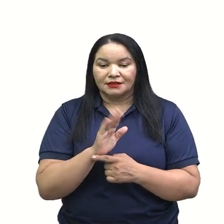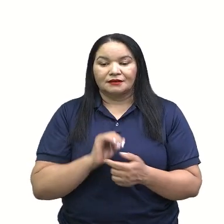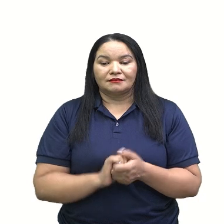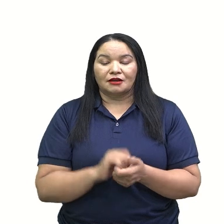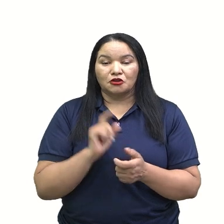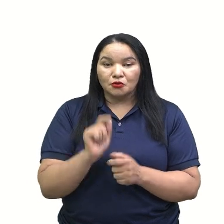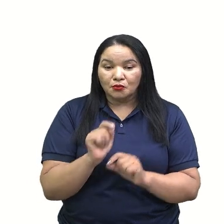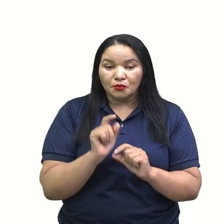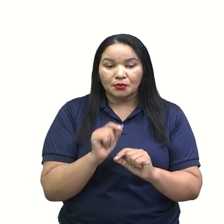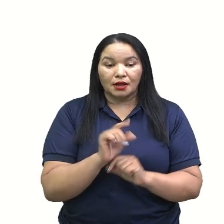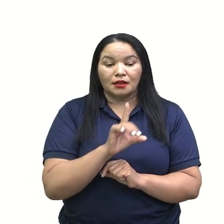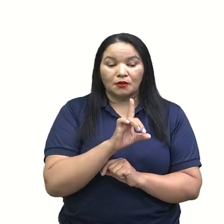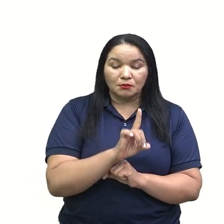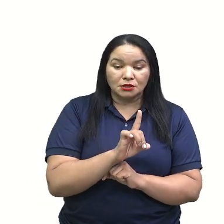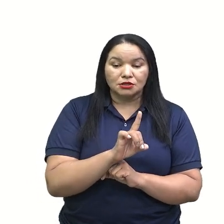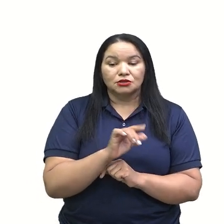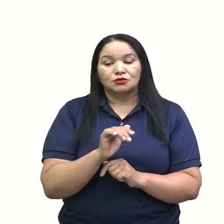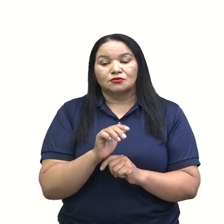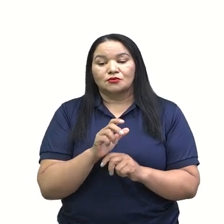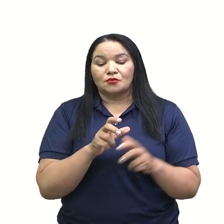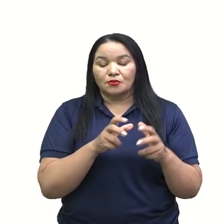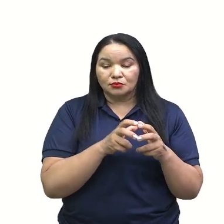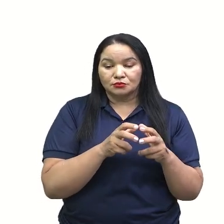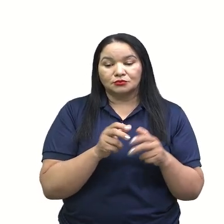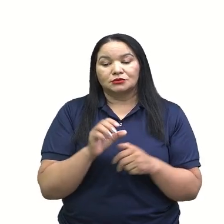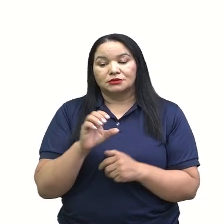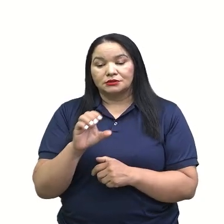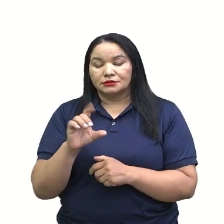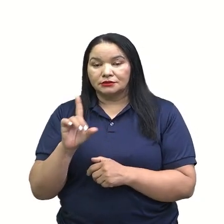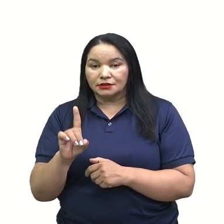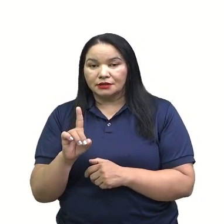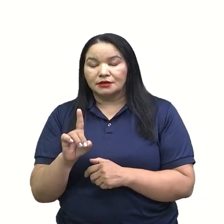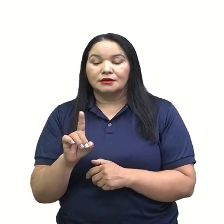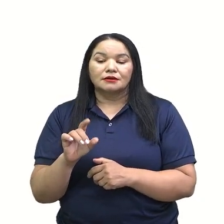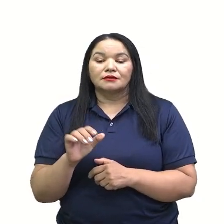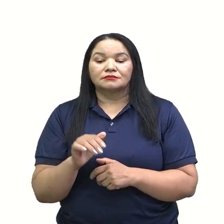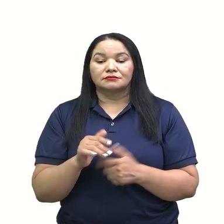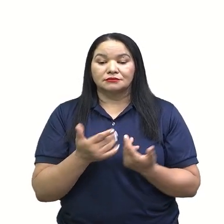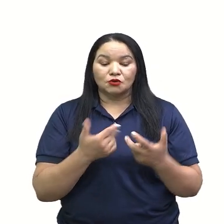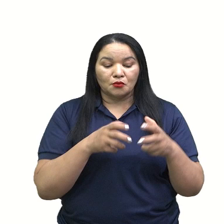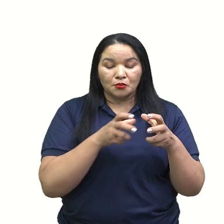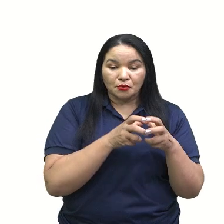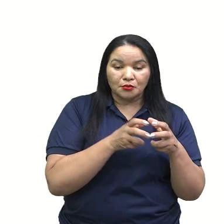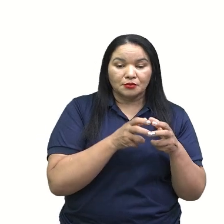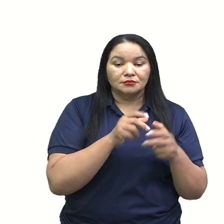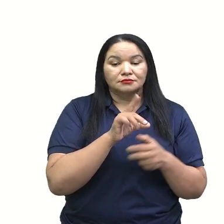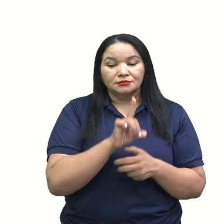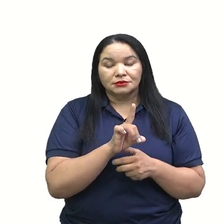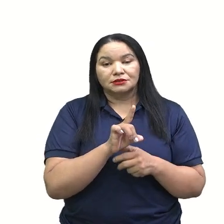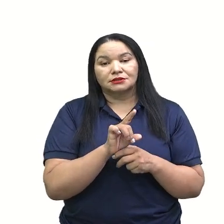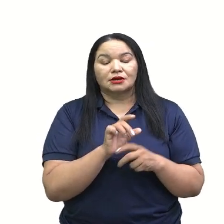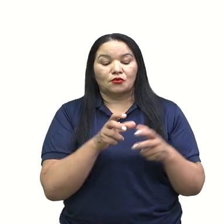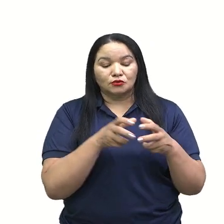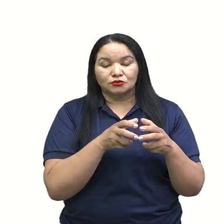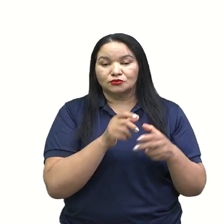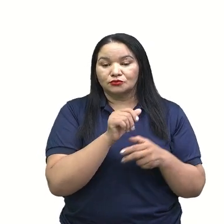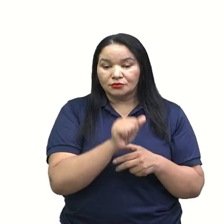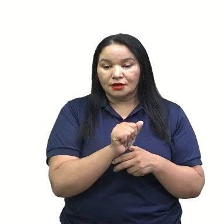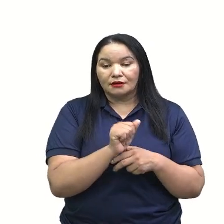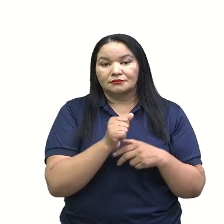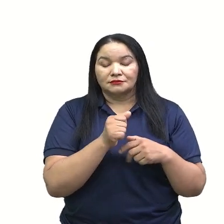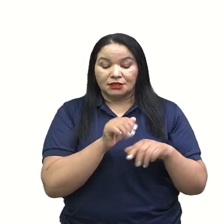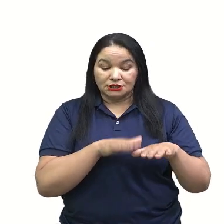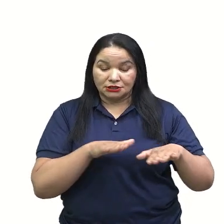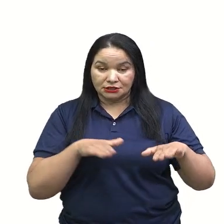é contradomínio e imagem. E domínio são as crianças que vão dominar, que estão ali donas da situação e que vão atirar